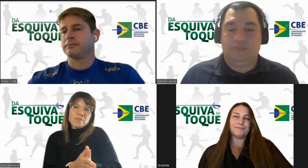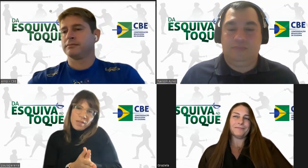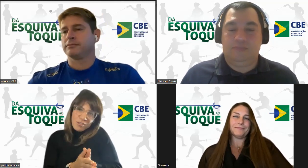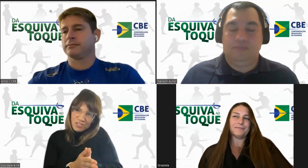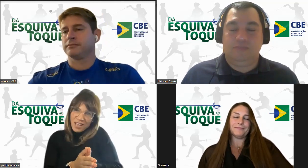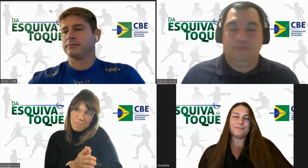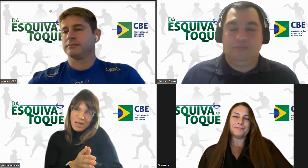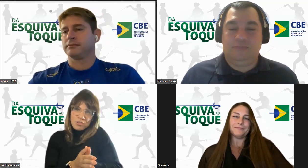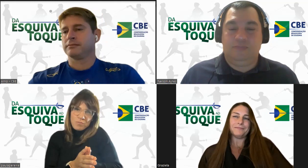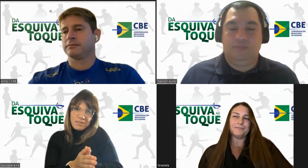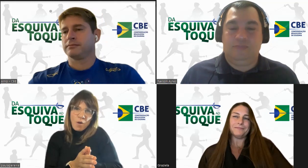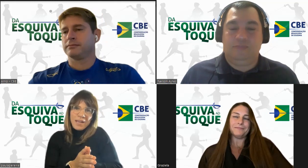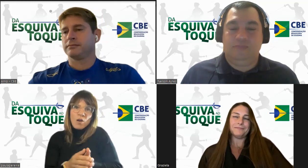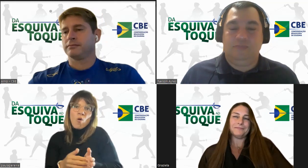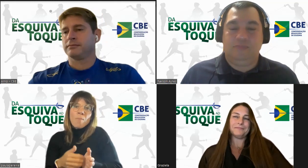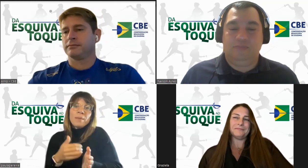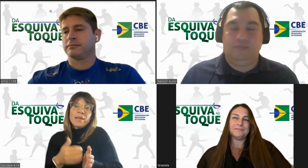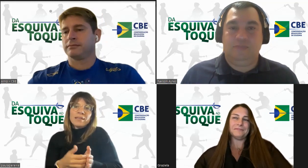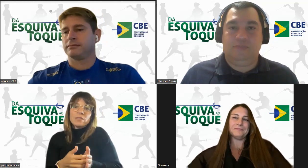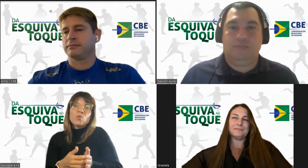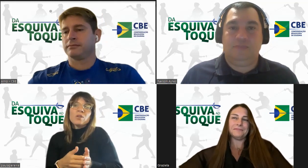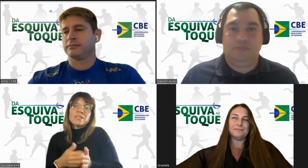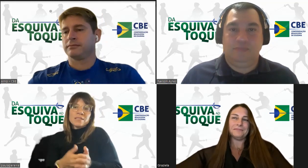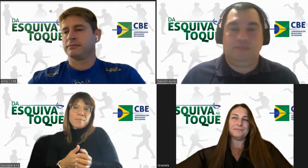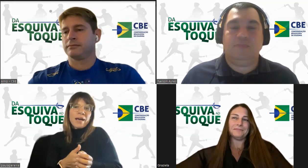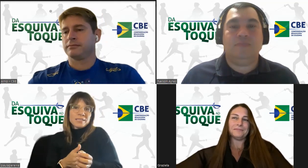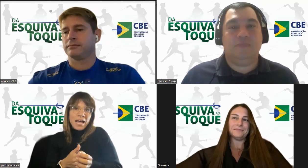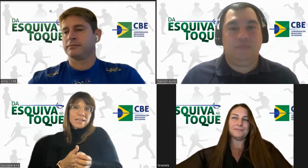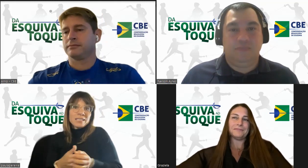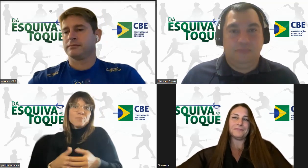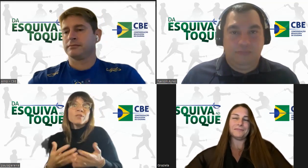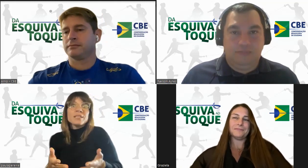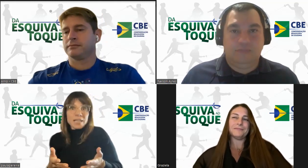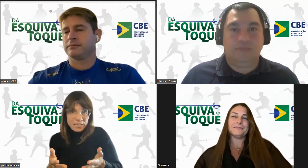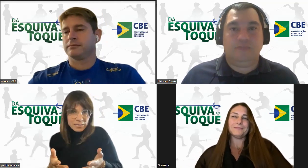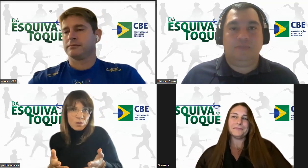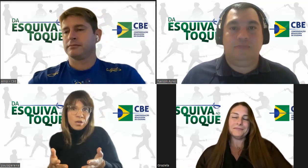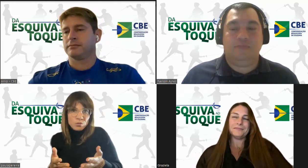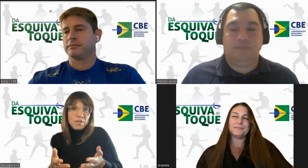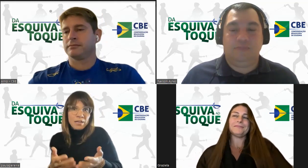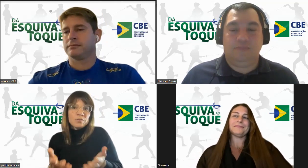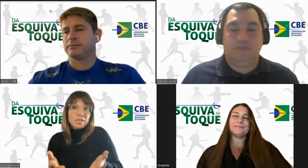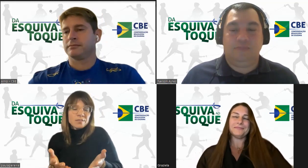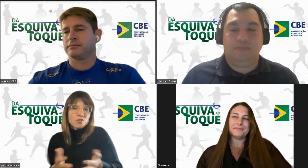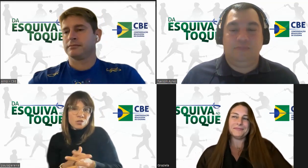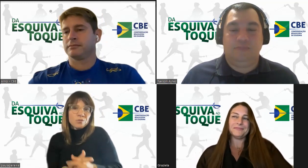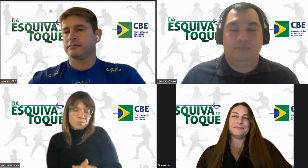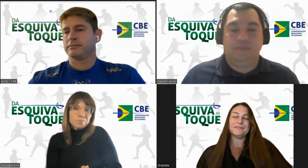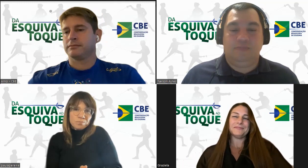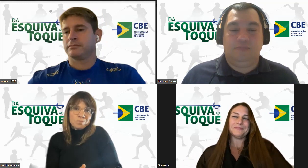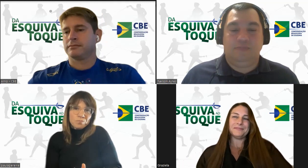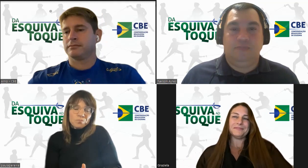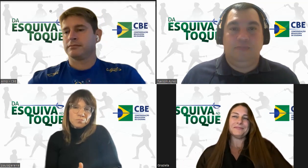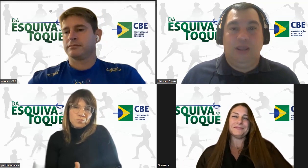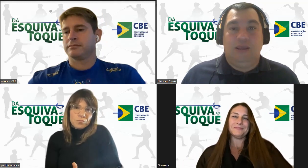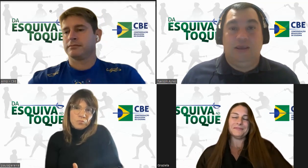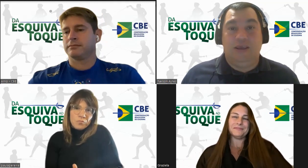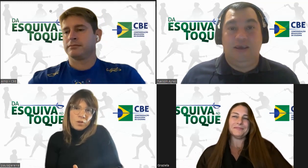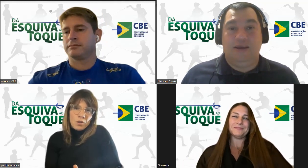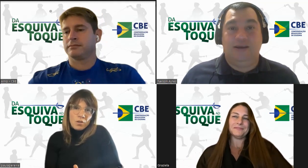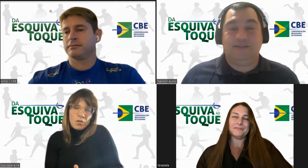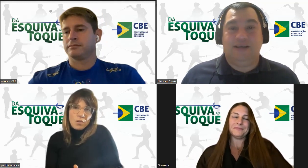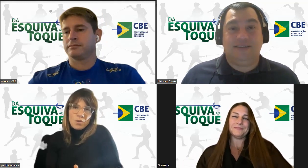exclusivamente a parte mental ela complementa todas as demais áreas e potencializa o resultado nesse sentido